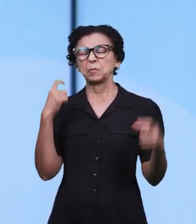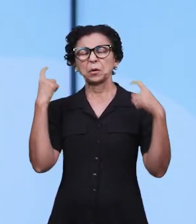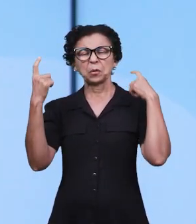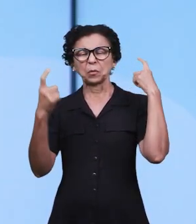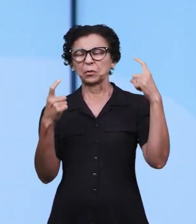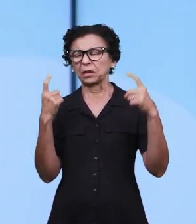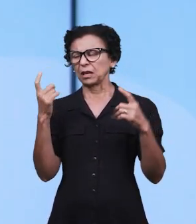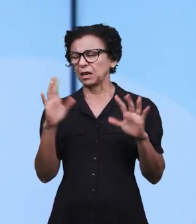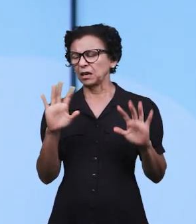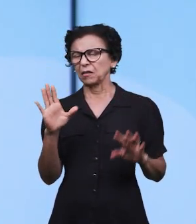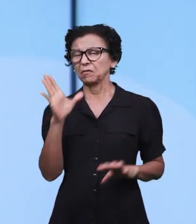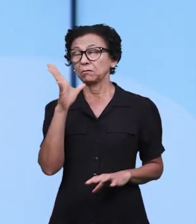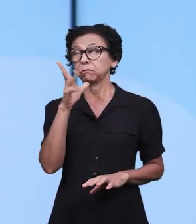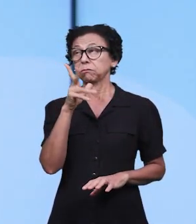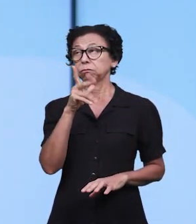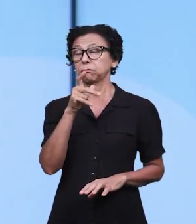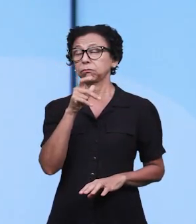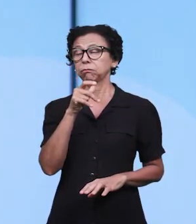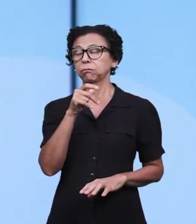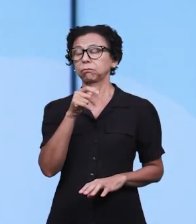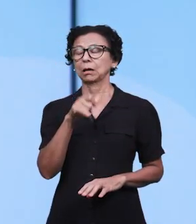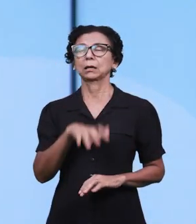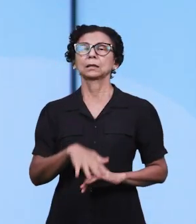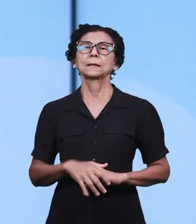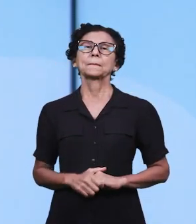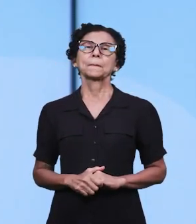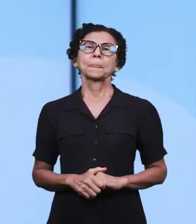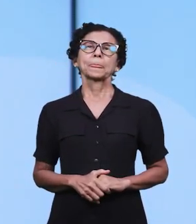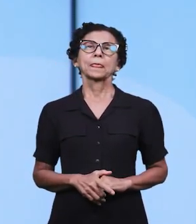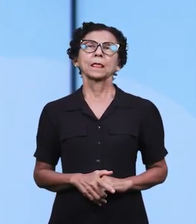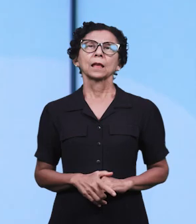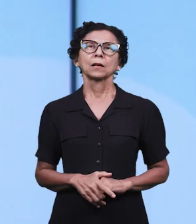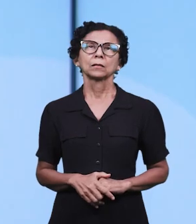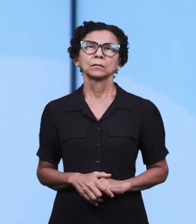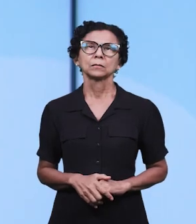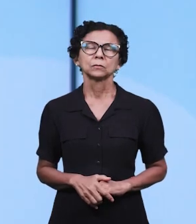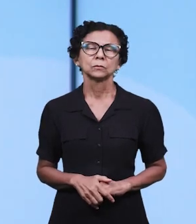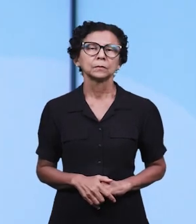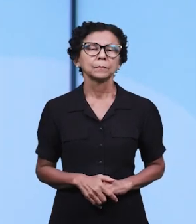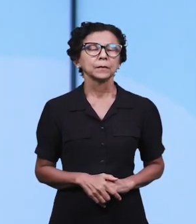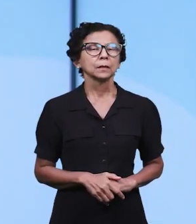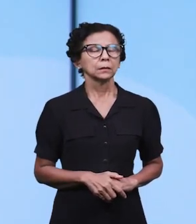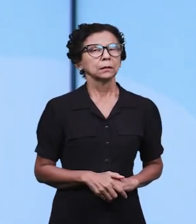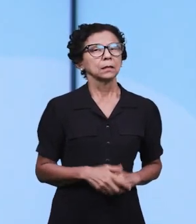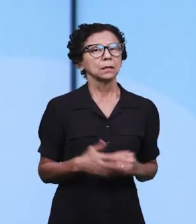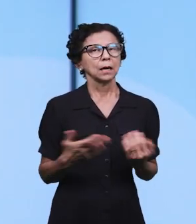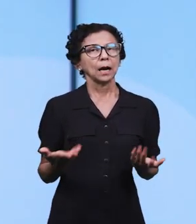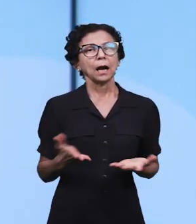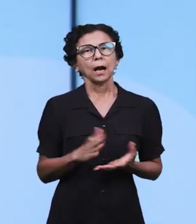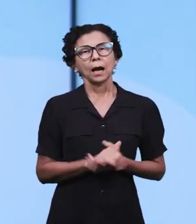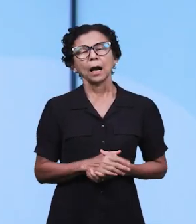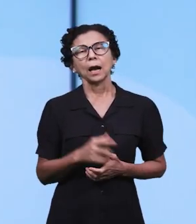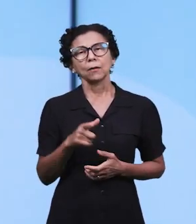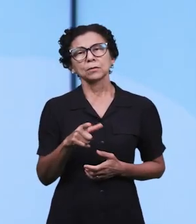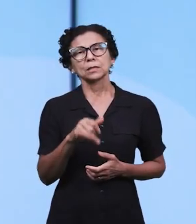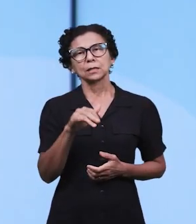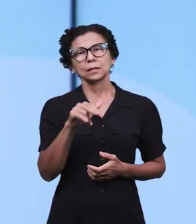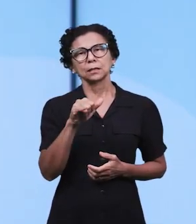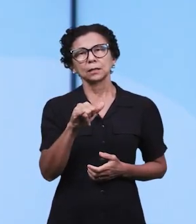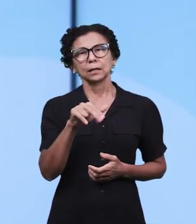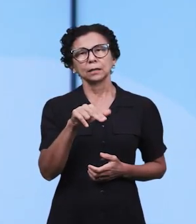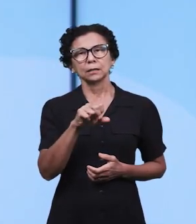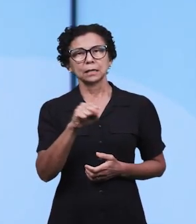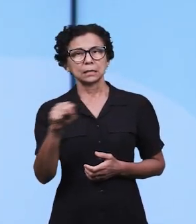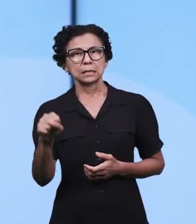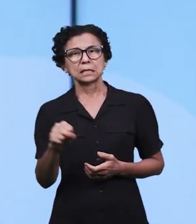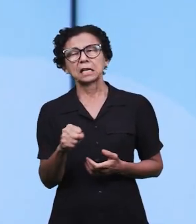foi o que a doutora Carla falou para nós, né? Não é só uma questão de você fazer as contribuições por causa de quando você estiver com 65